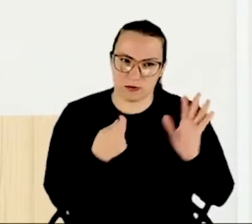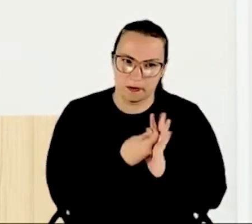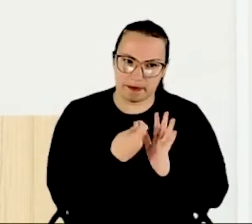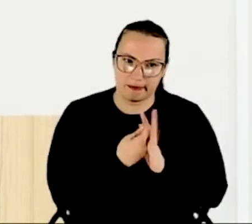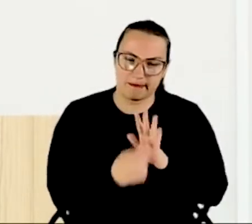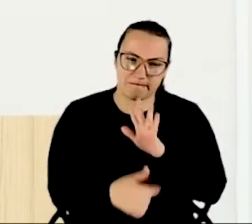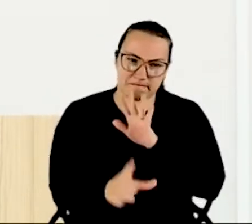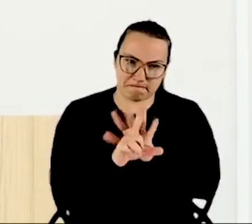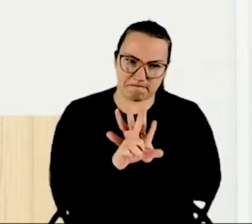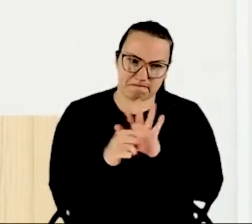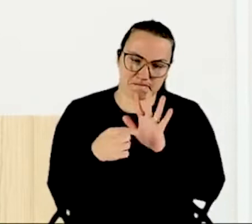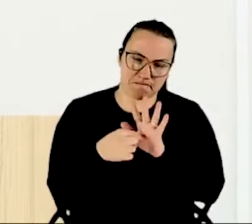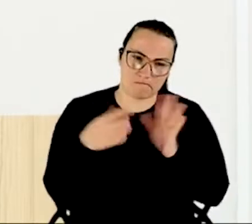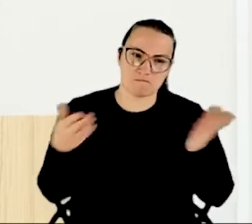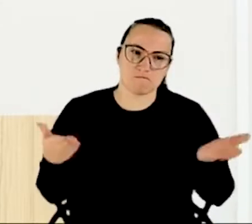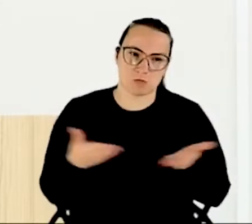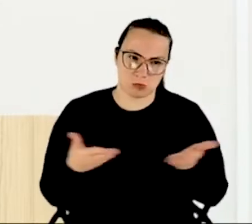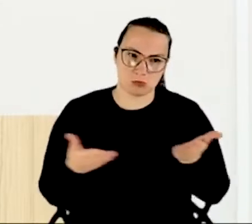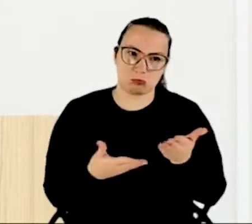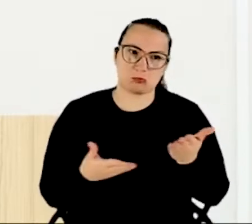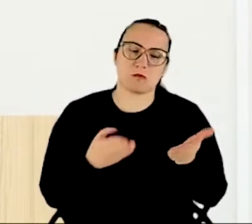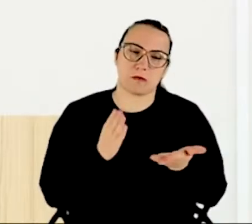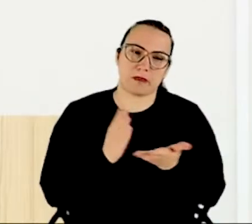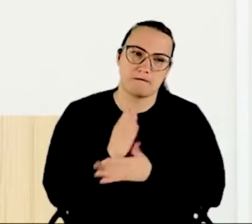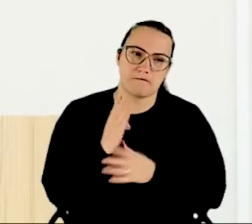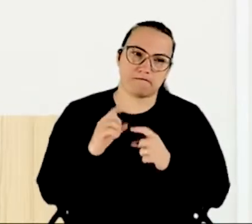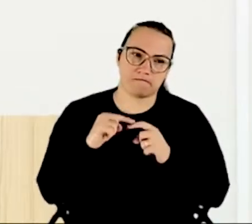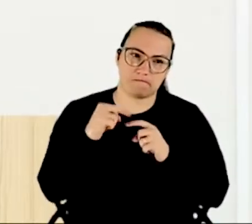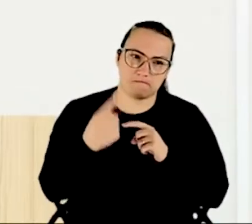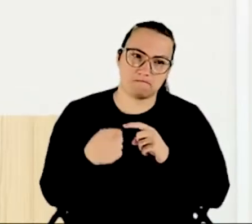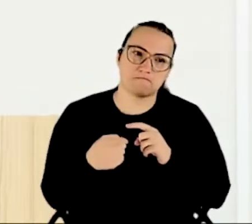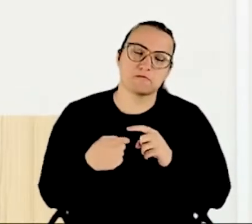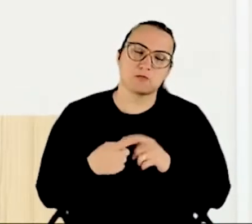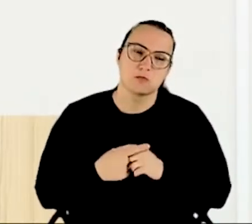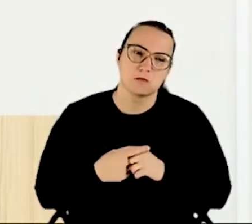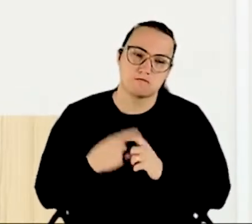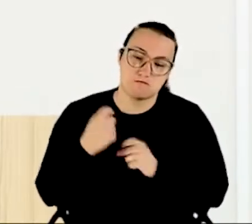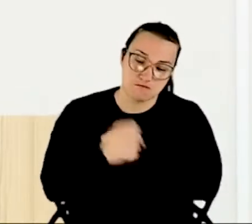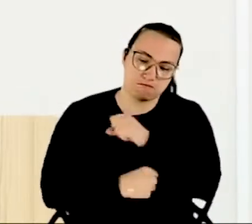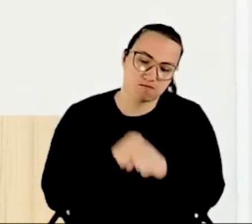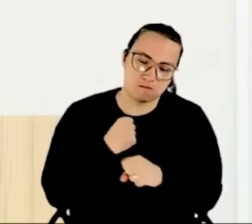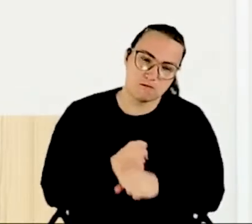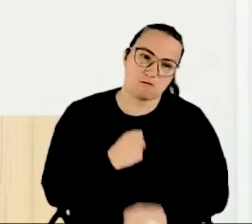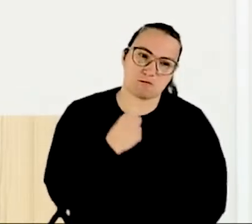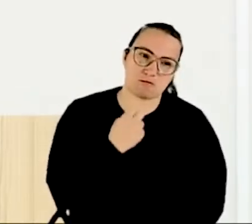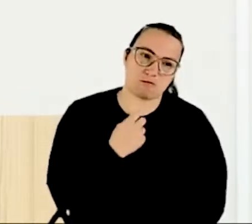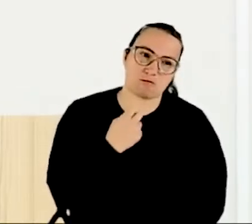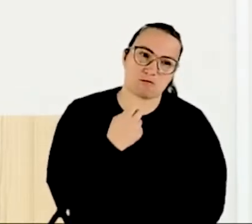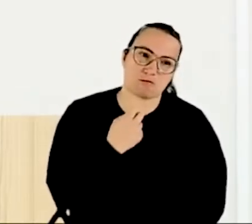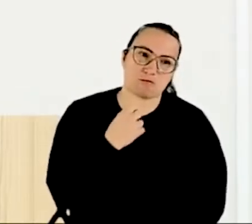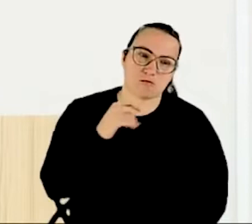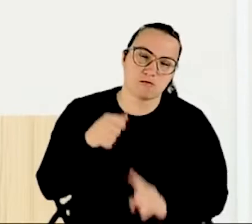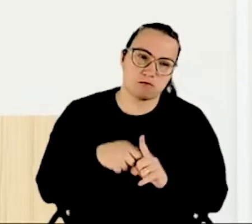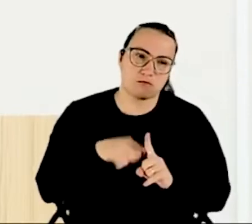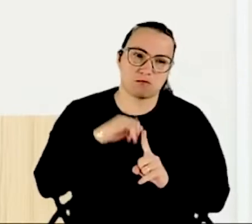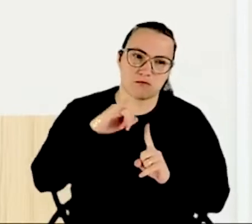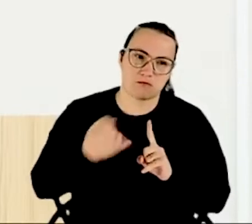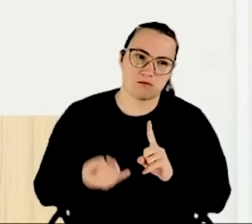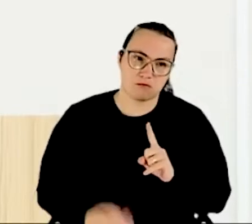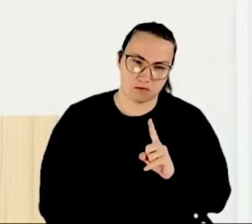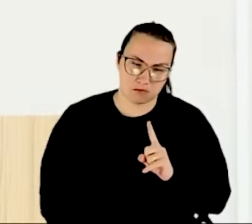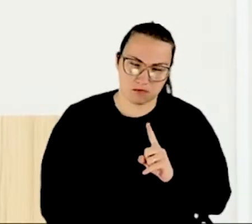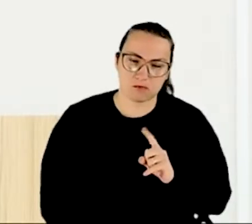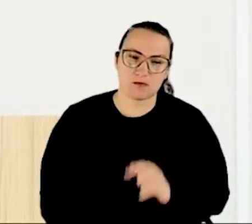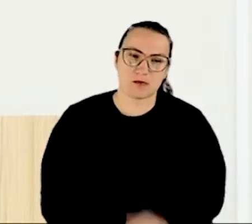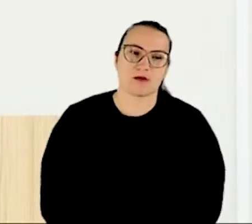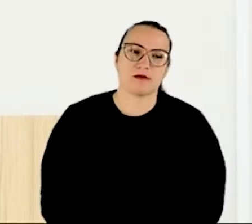chegou nessa casa de lei hoje para ser aprovada, para ser cobrada a partir do ano que vem, a partir de janeiro. E,